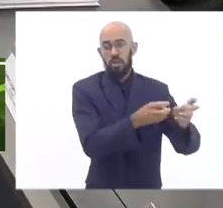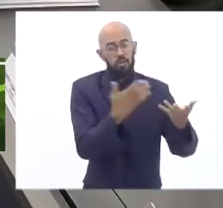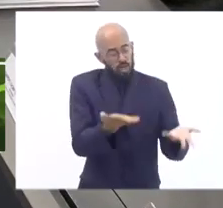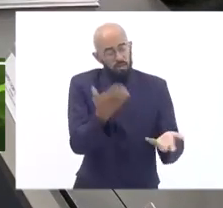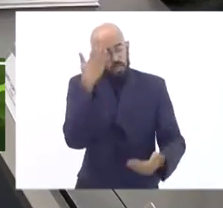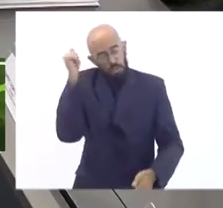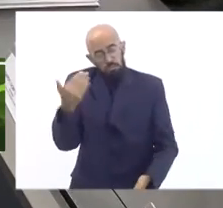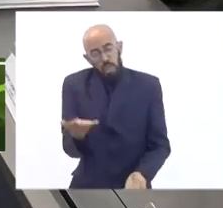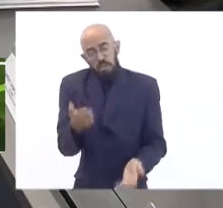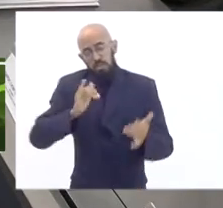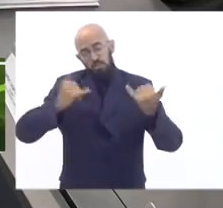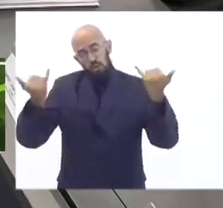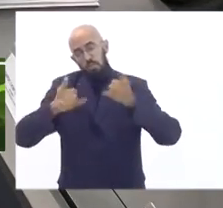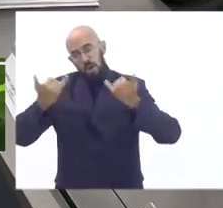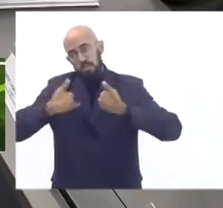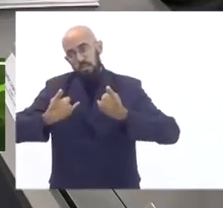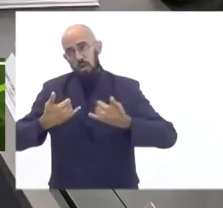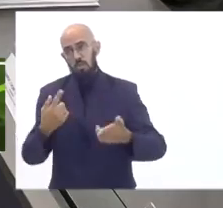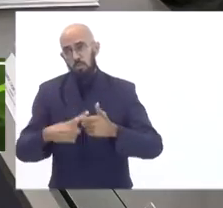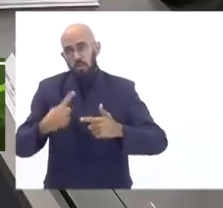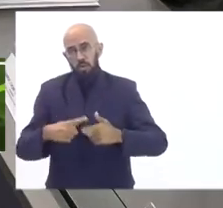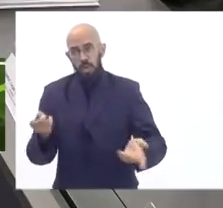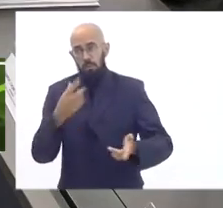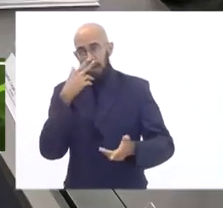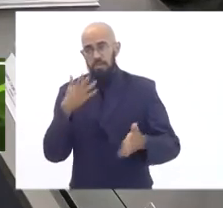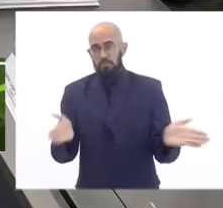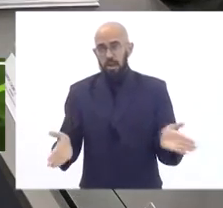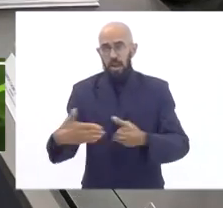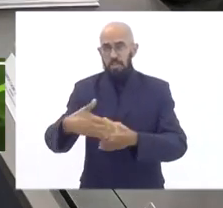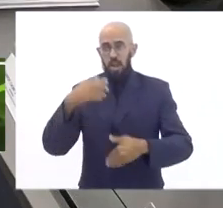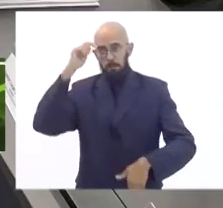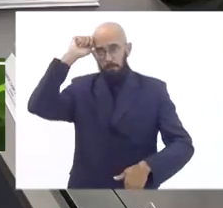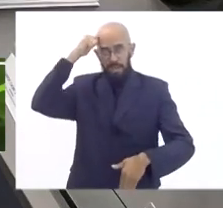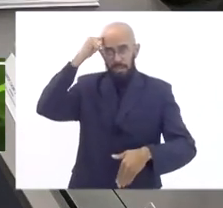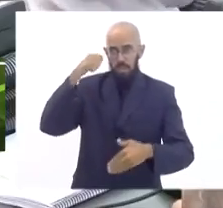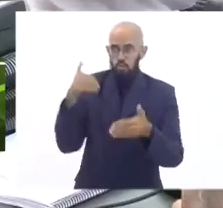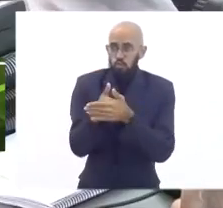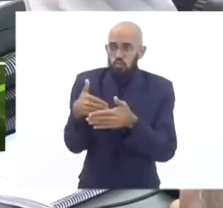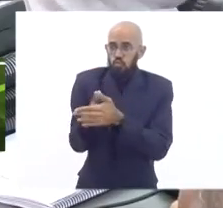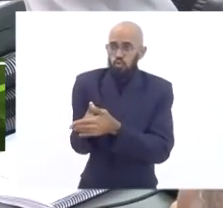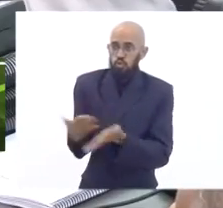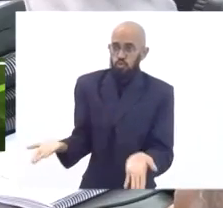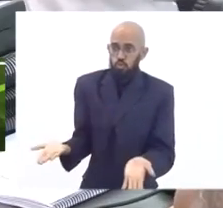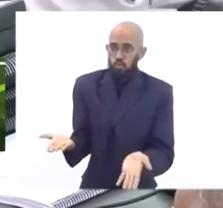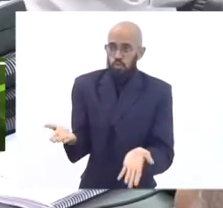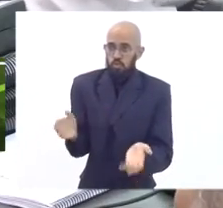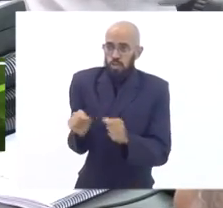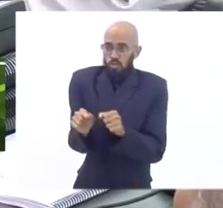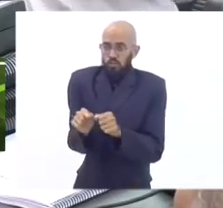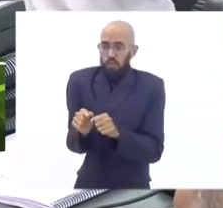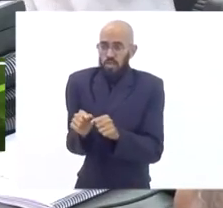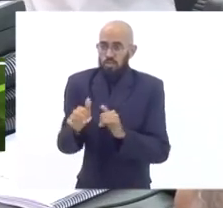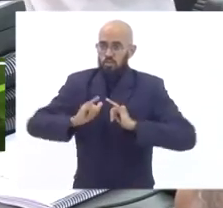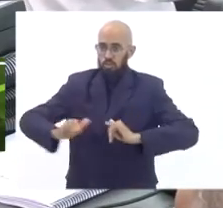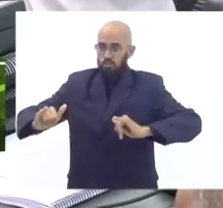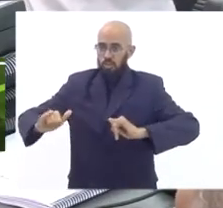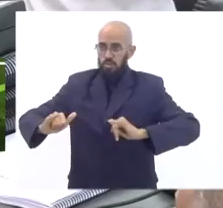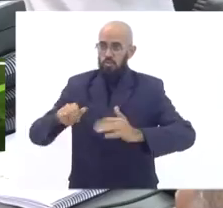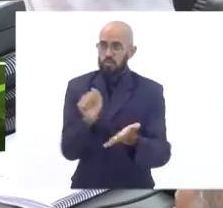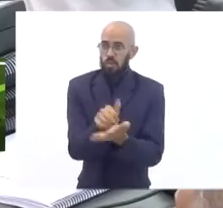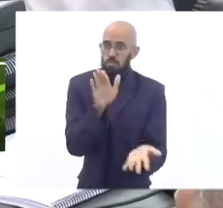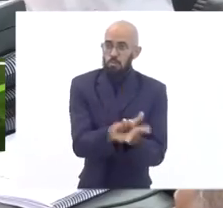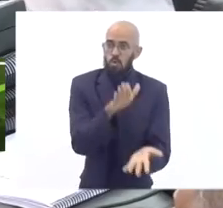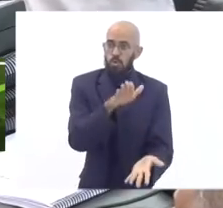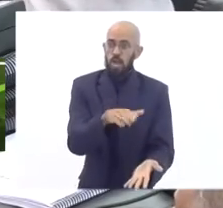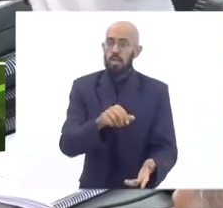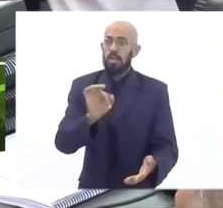dessa informação, porque é uma caixa meio preta, né? Foram feitas algumas notificações, mas as notificações geraram multa? Se geraram multas,